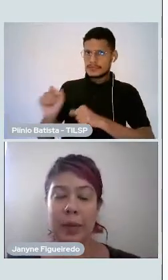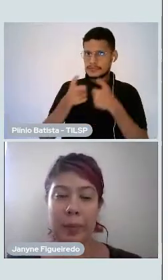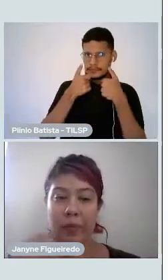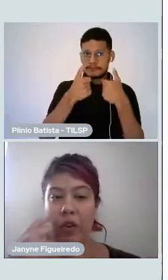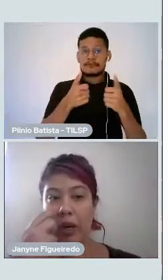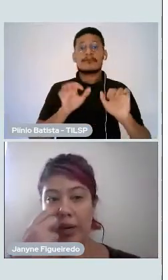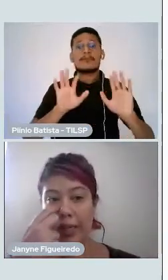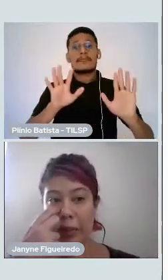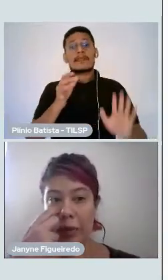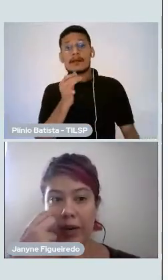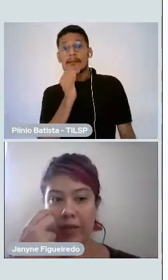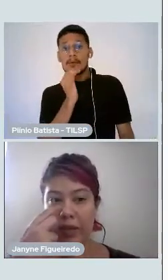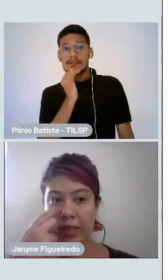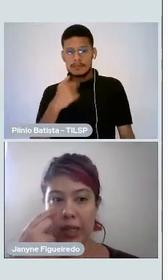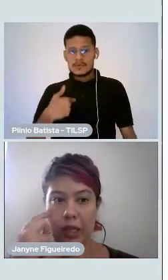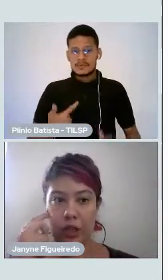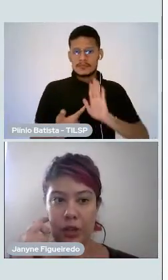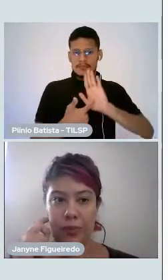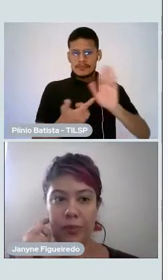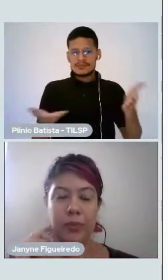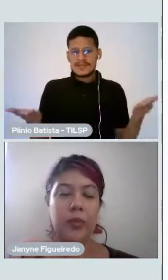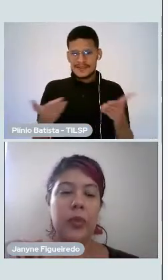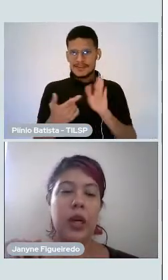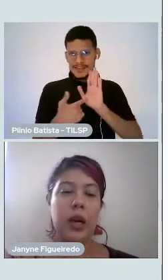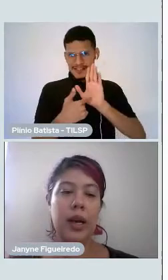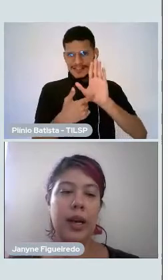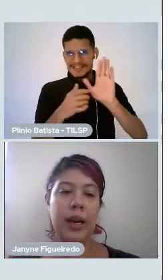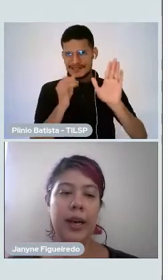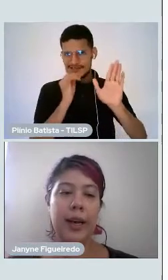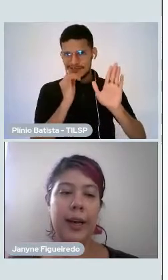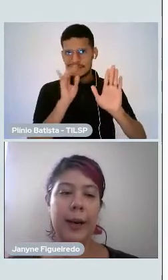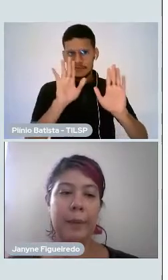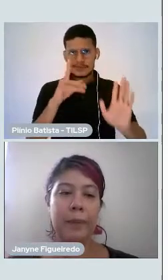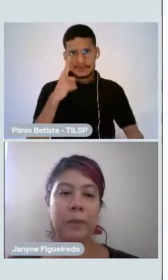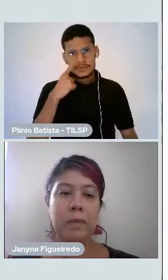por exemplo, vou dar um exemplo para vocês.